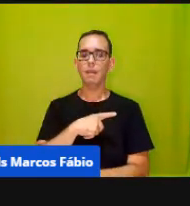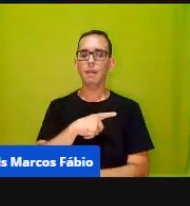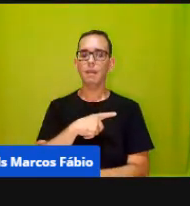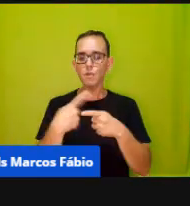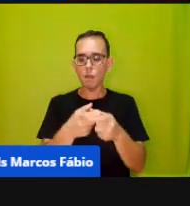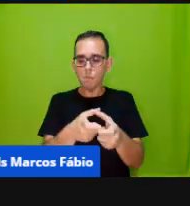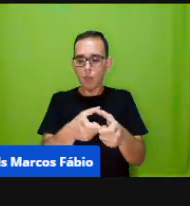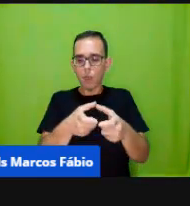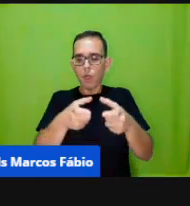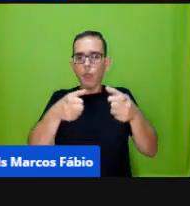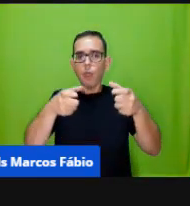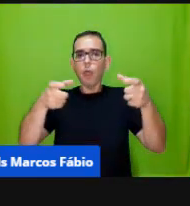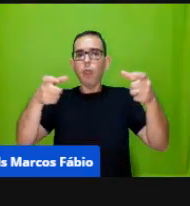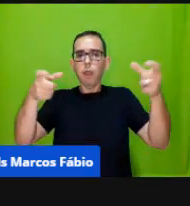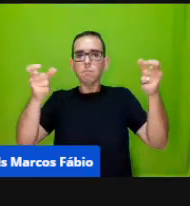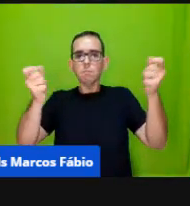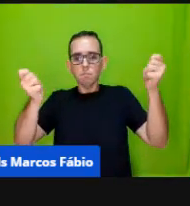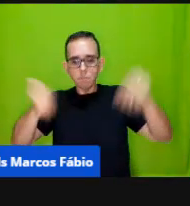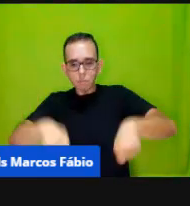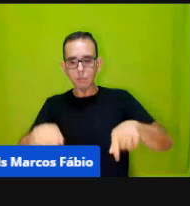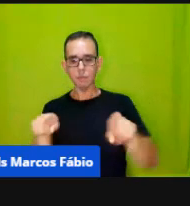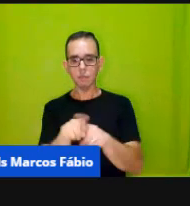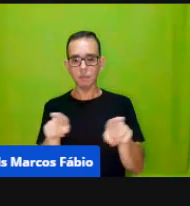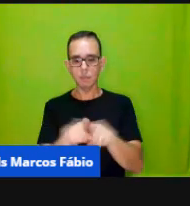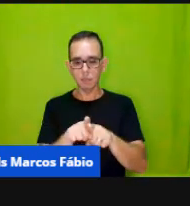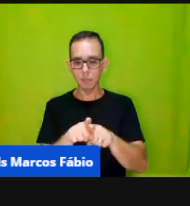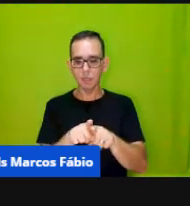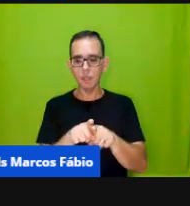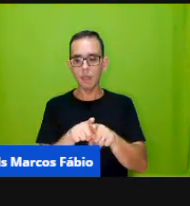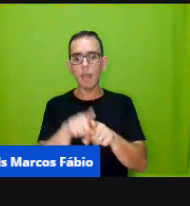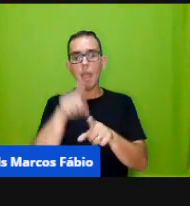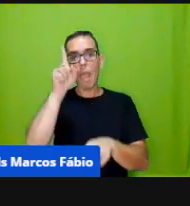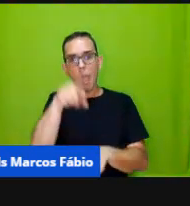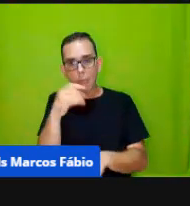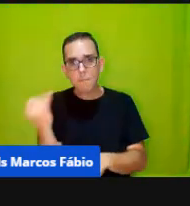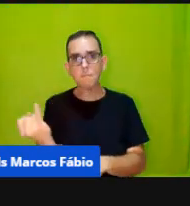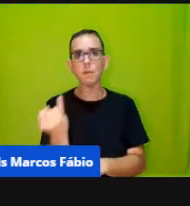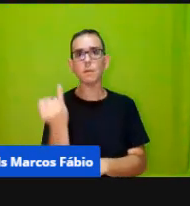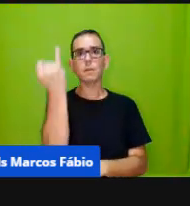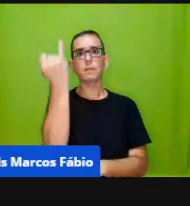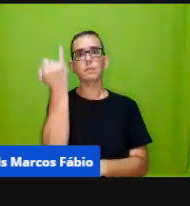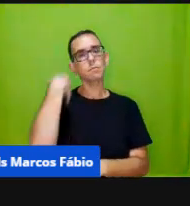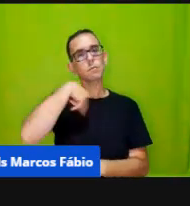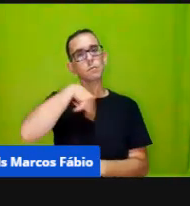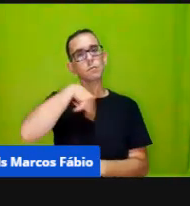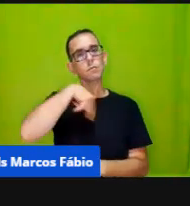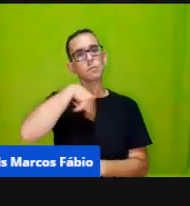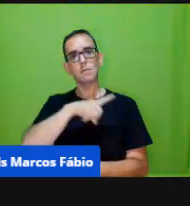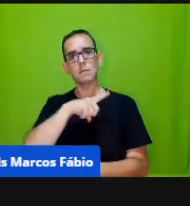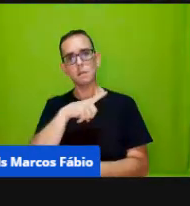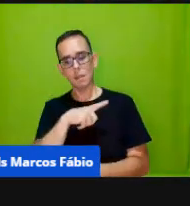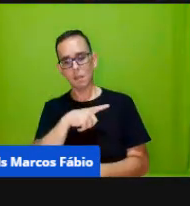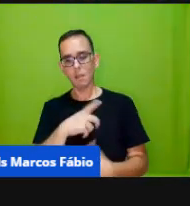muito grande, e aí era importante a gente ter